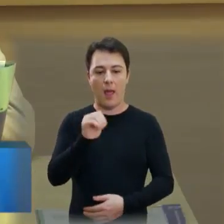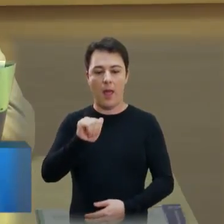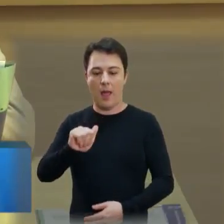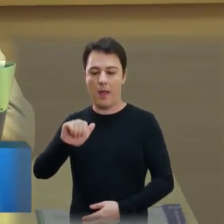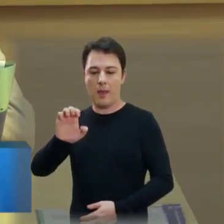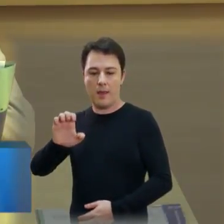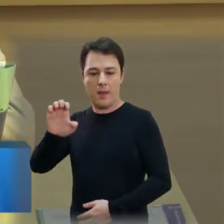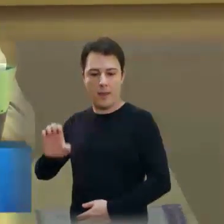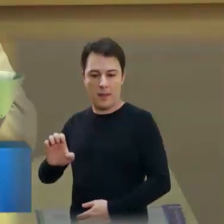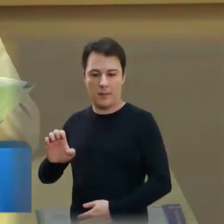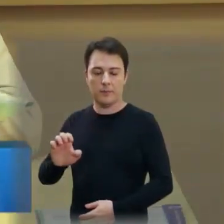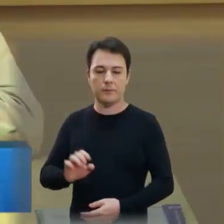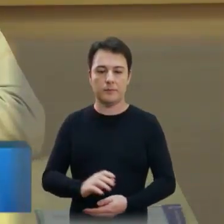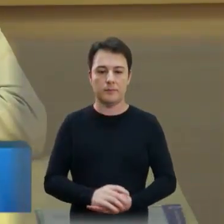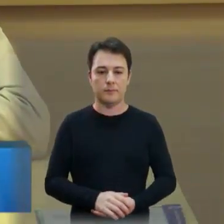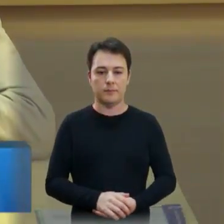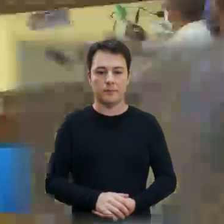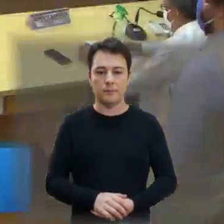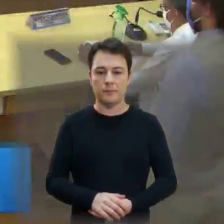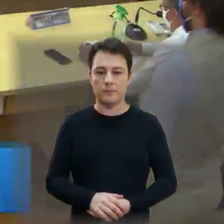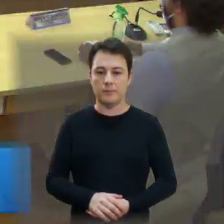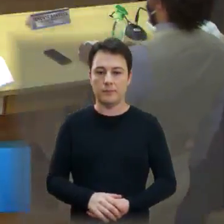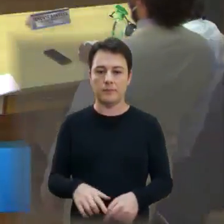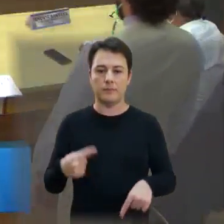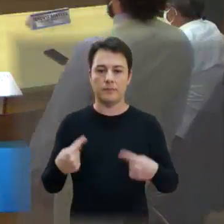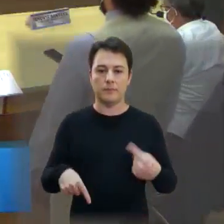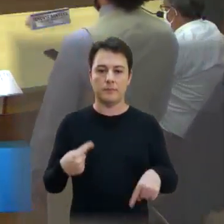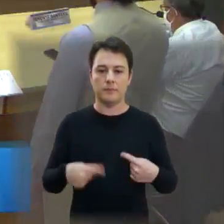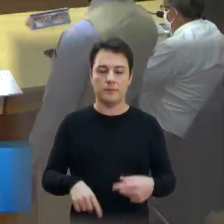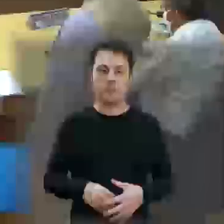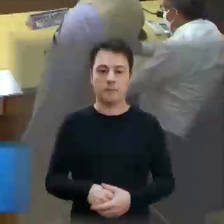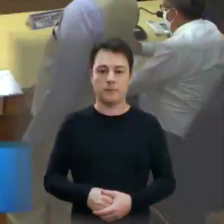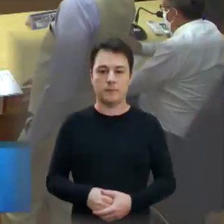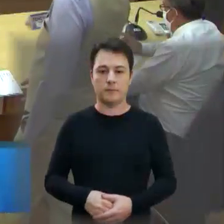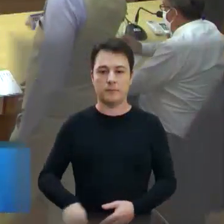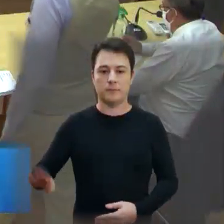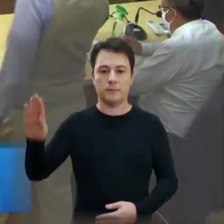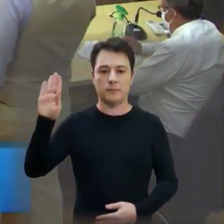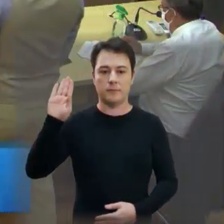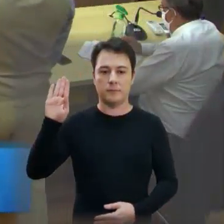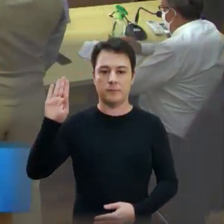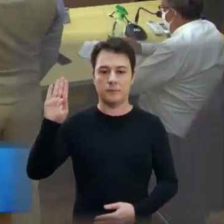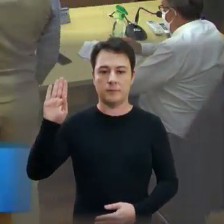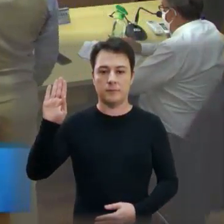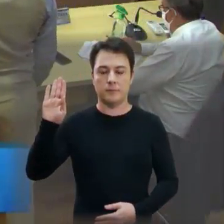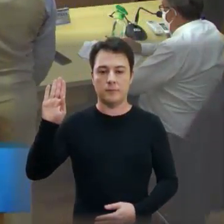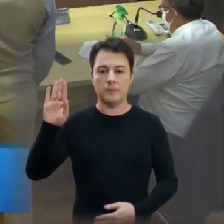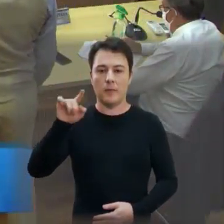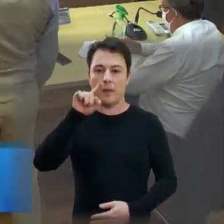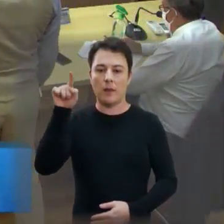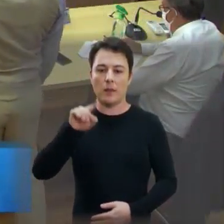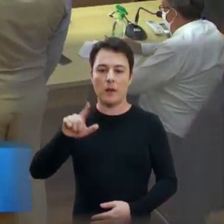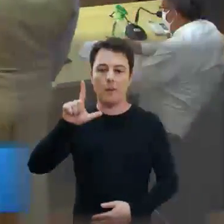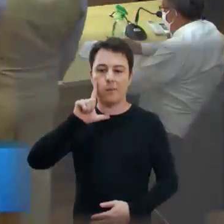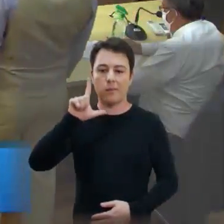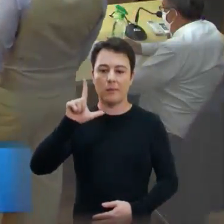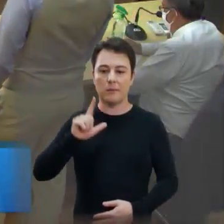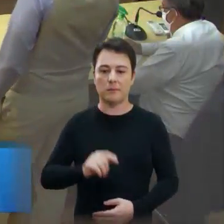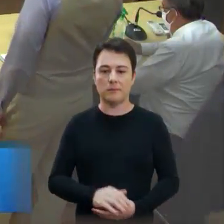Educacional Especializado e da Outras Providências. Em discussão? Se inscreve o vereador Zé Luiz Zé